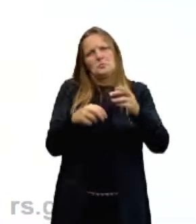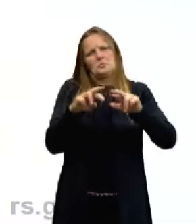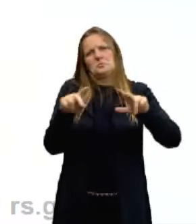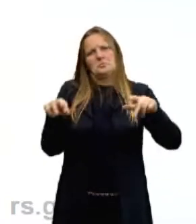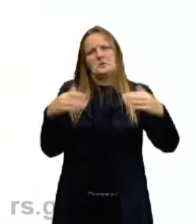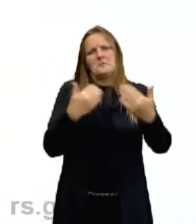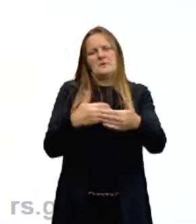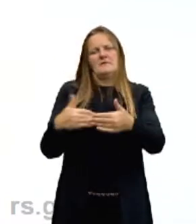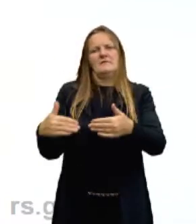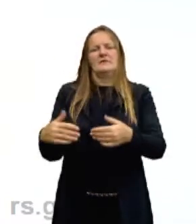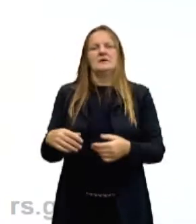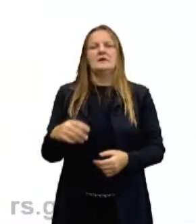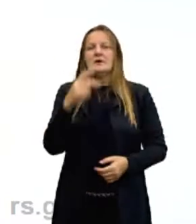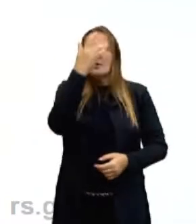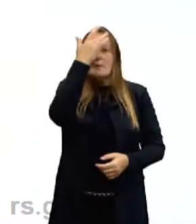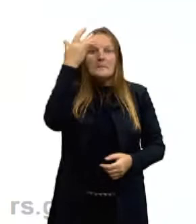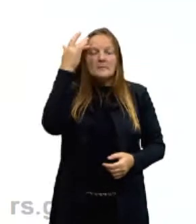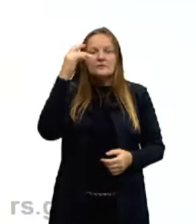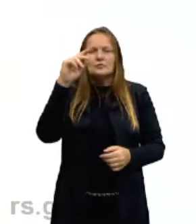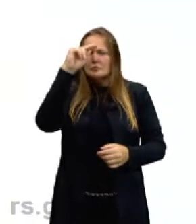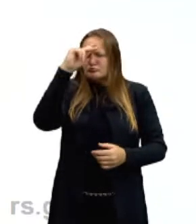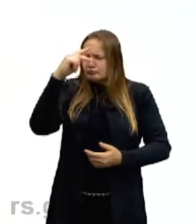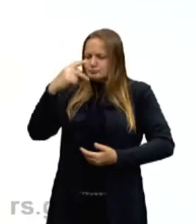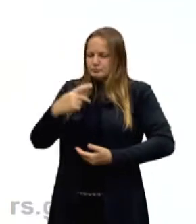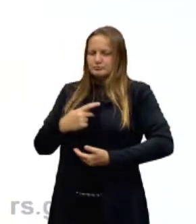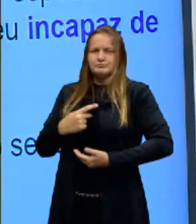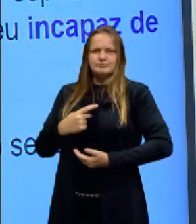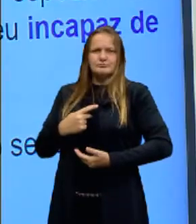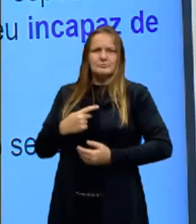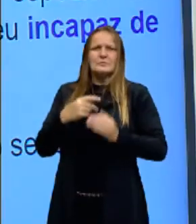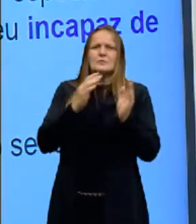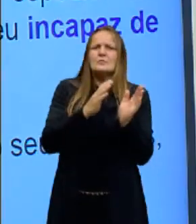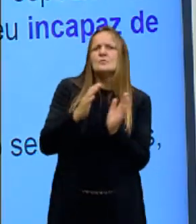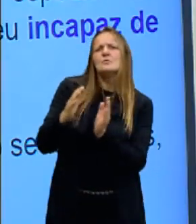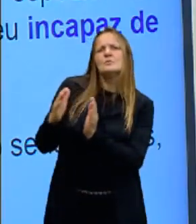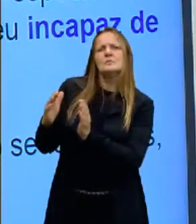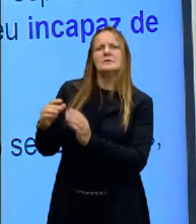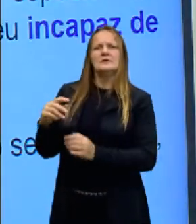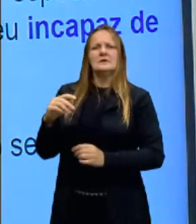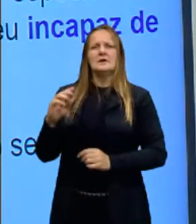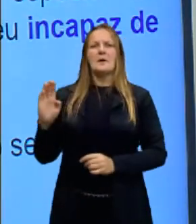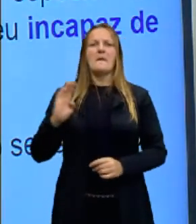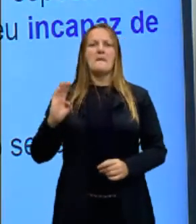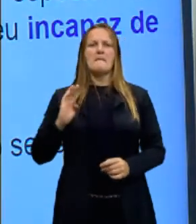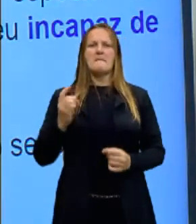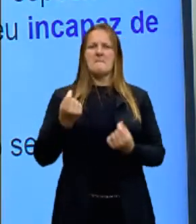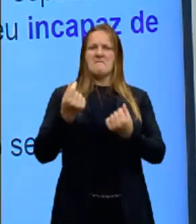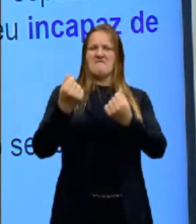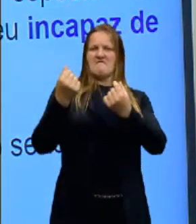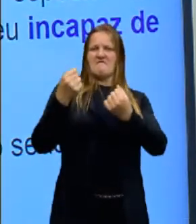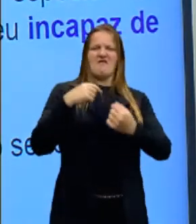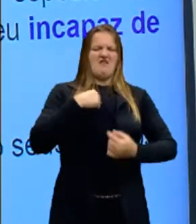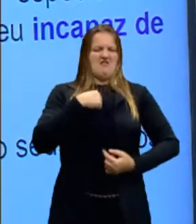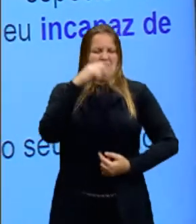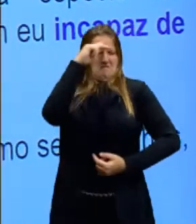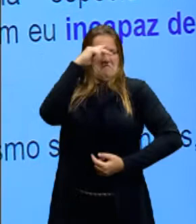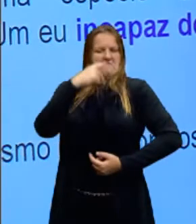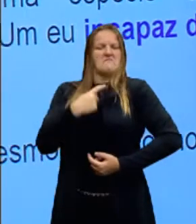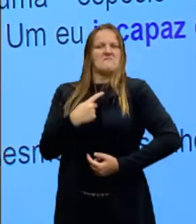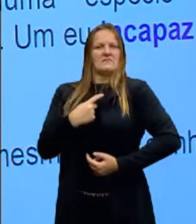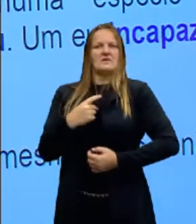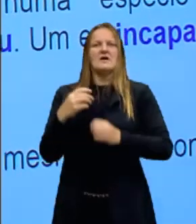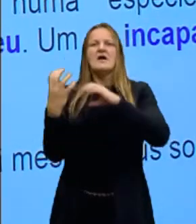o homem Ele vai se voltar para o próprio eu né porque a gente tem uma nova classe que a burguesia tão cara tem tem a Revolução Industrial